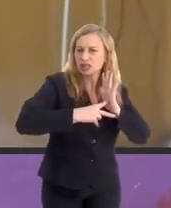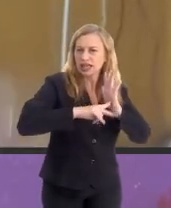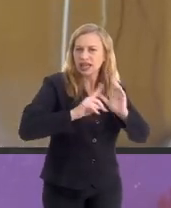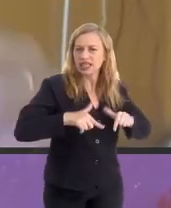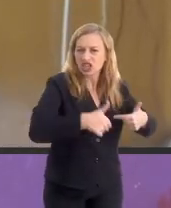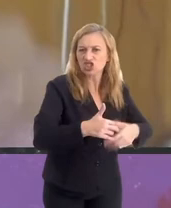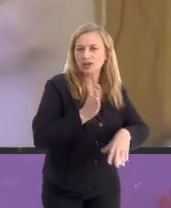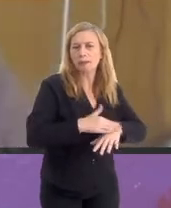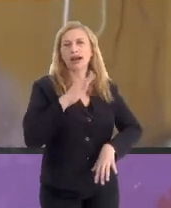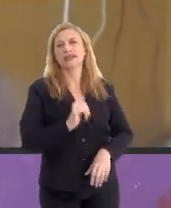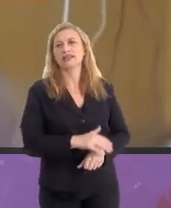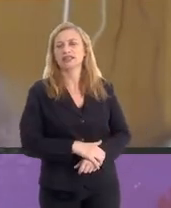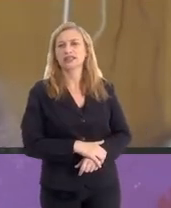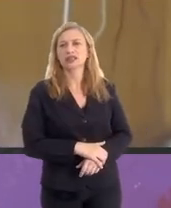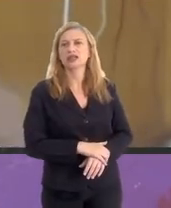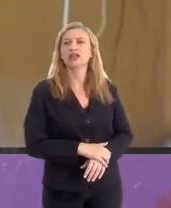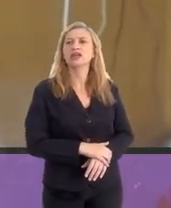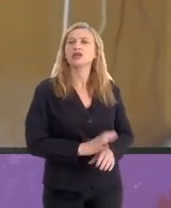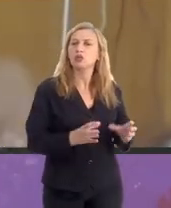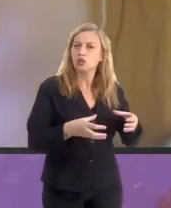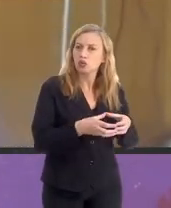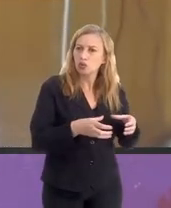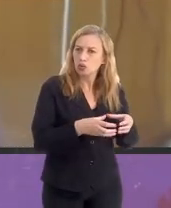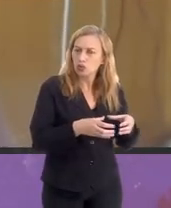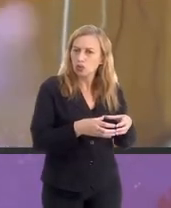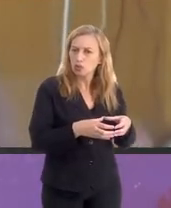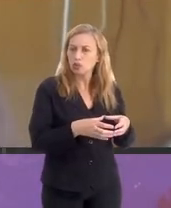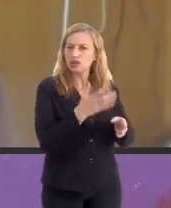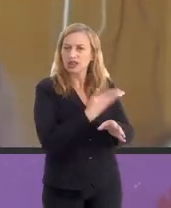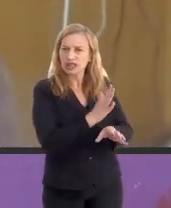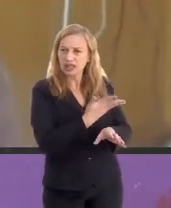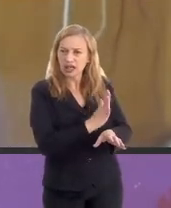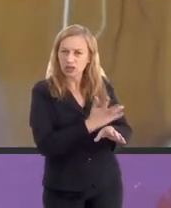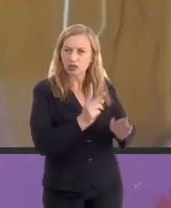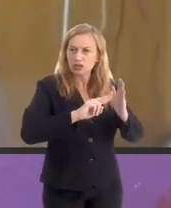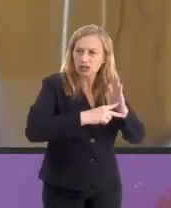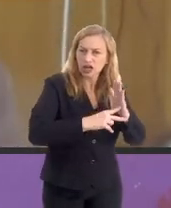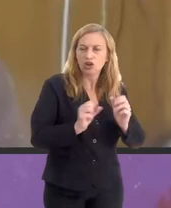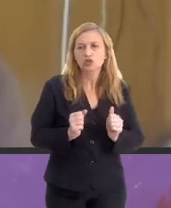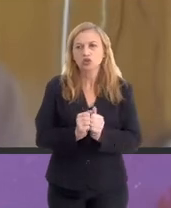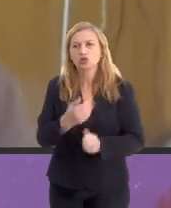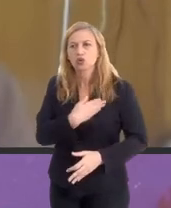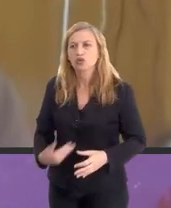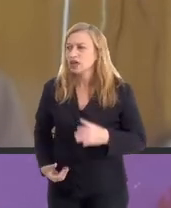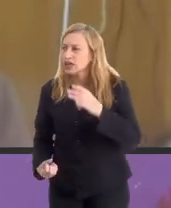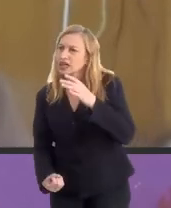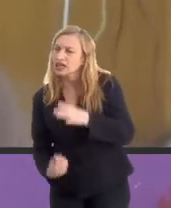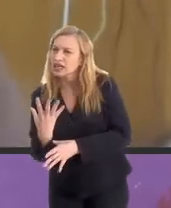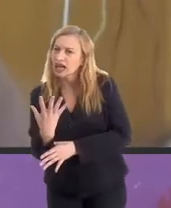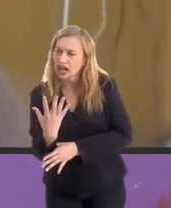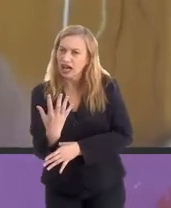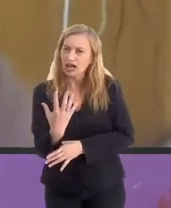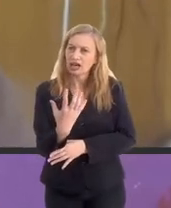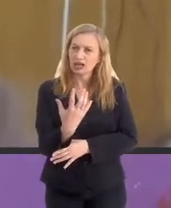era um sindicato mais a uship caberia a categoria através do seu órgão sindical perante ao governo